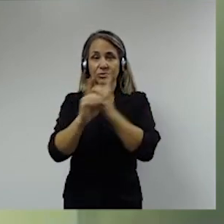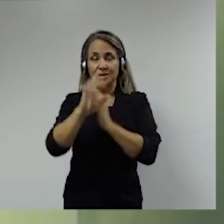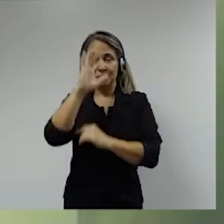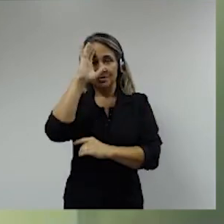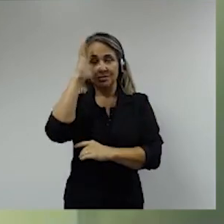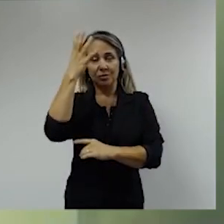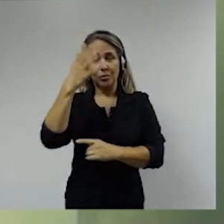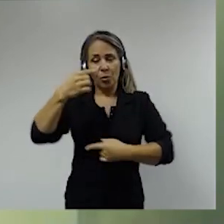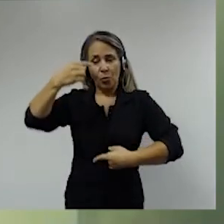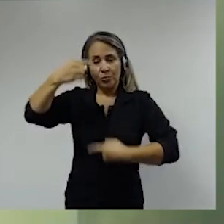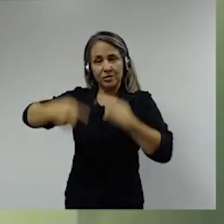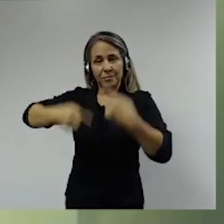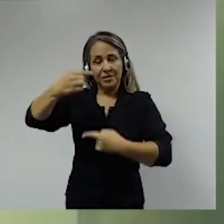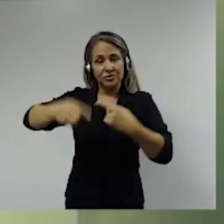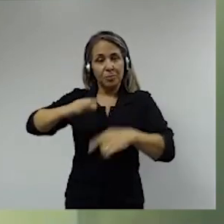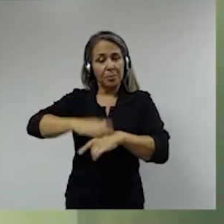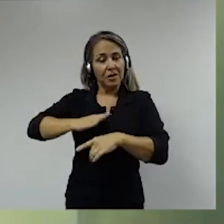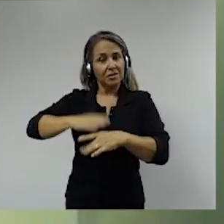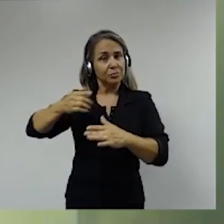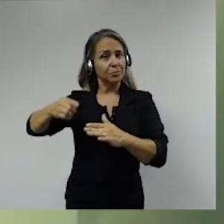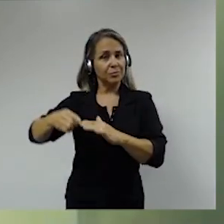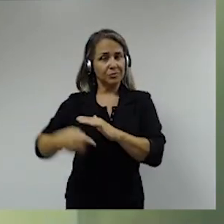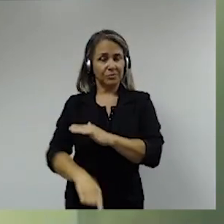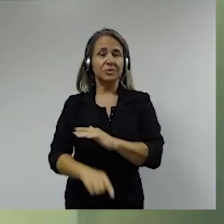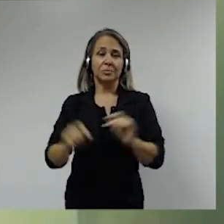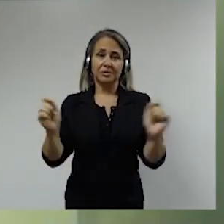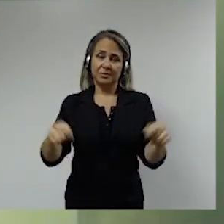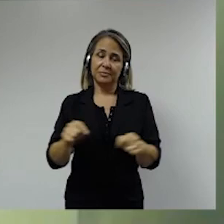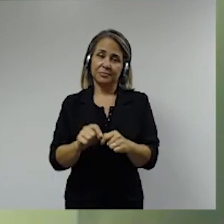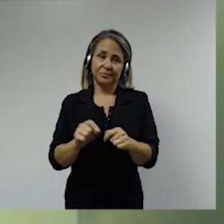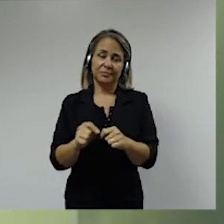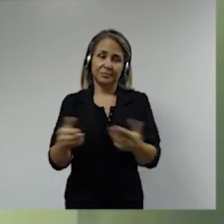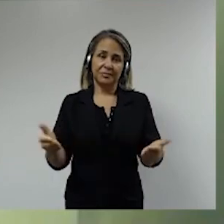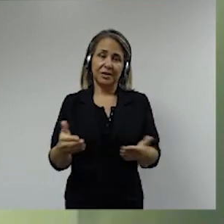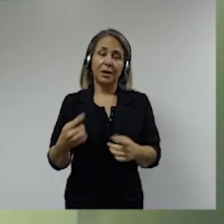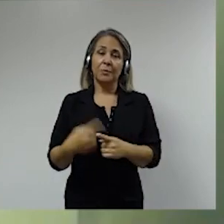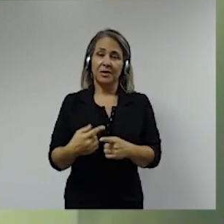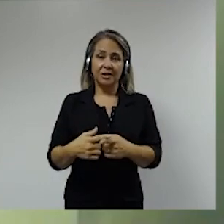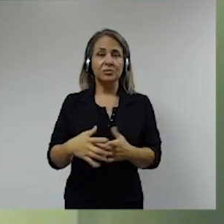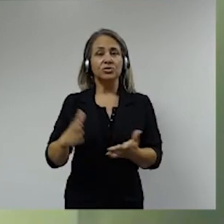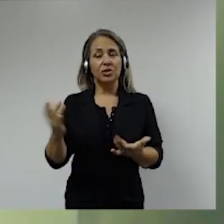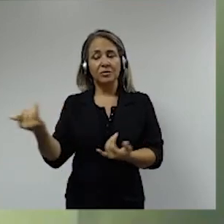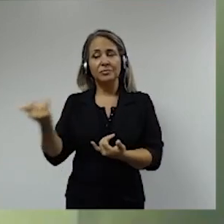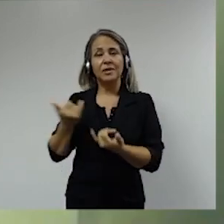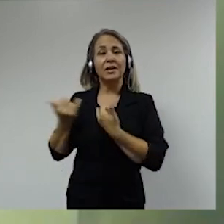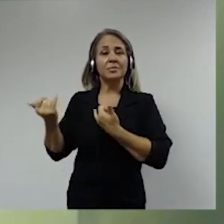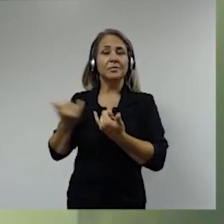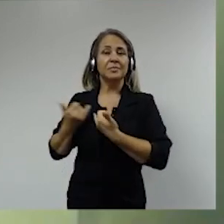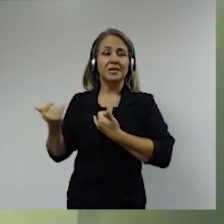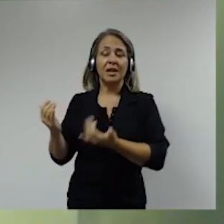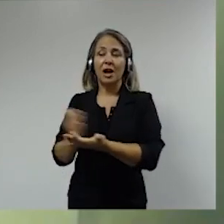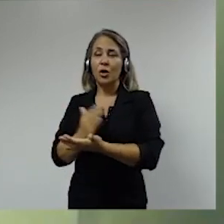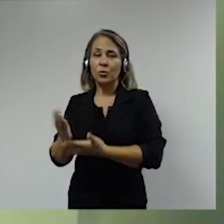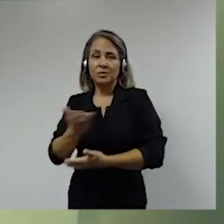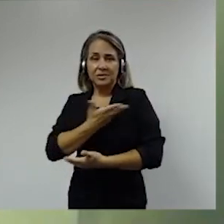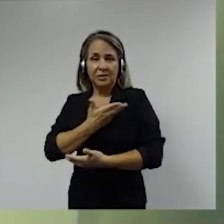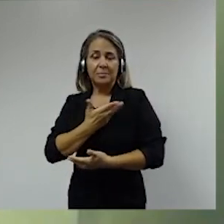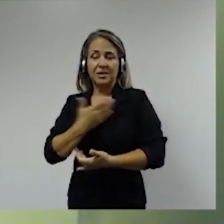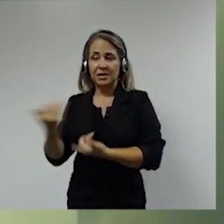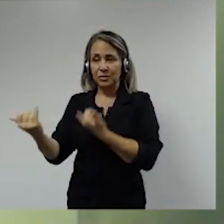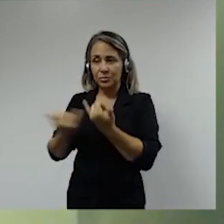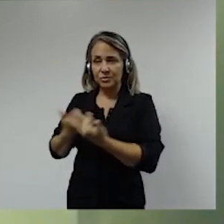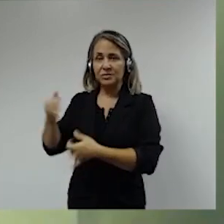um debate mais profundo do que realmente podemos fazer. Porque eu já ouvi de alguns amigos,